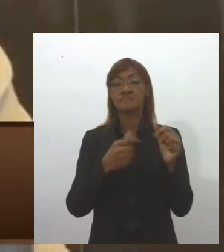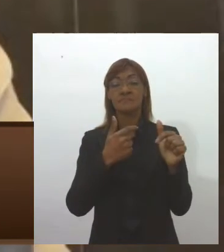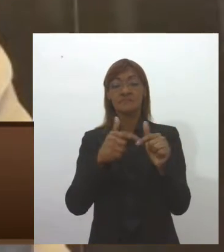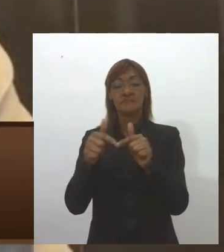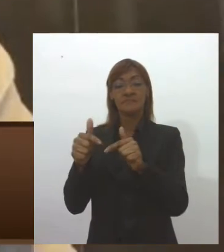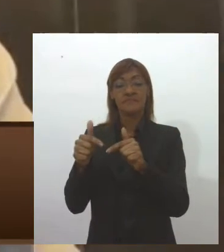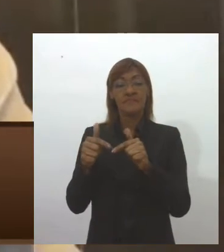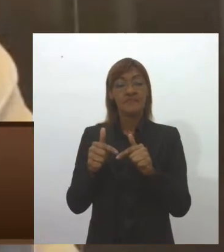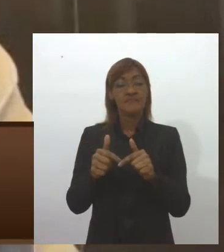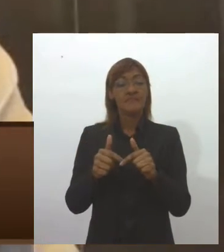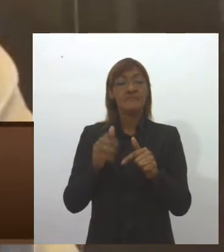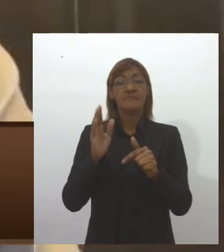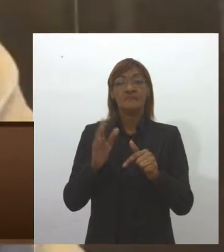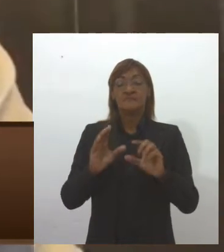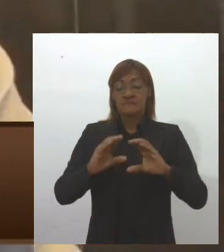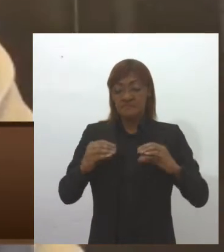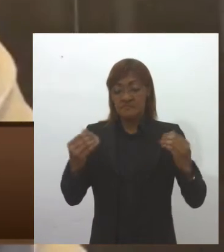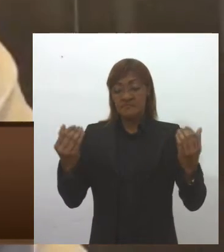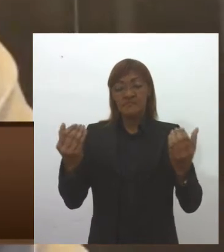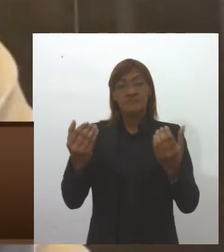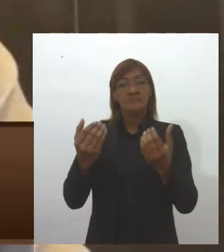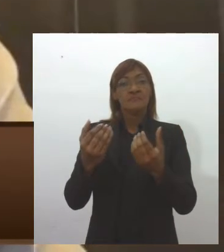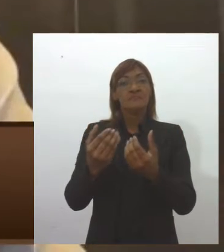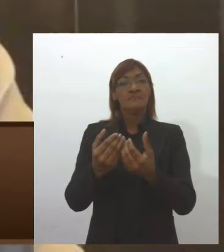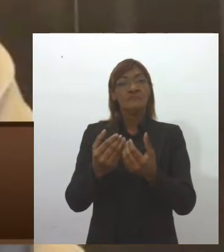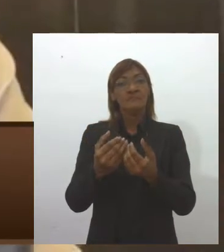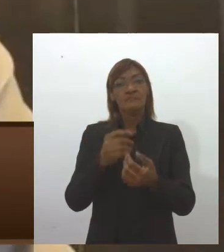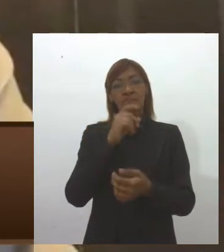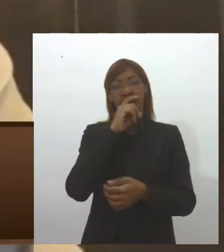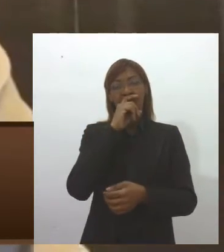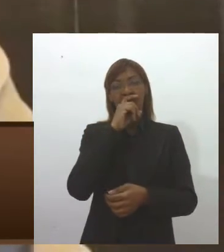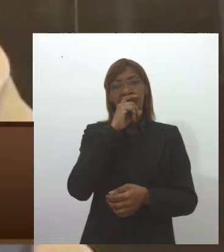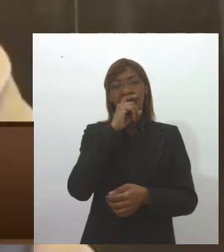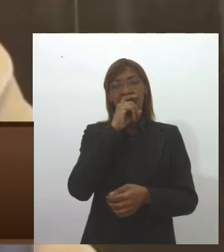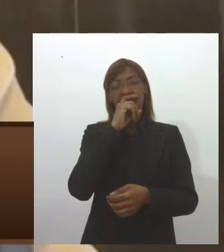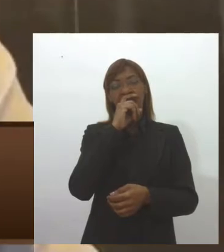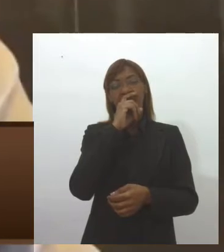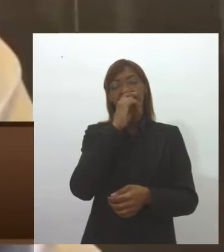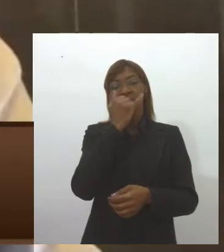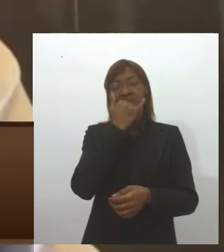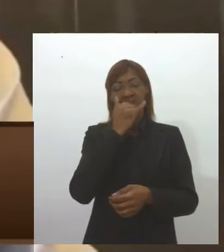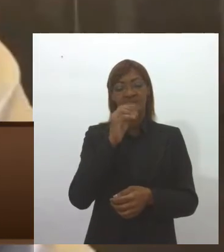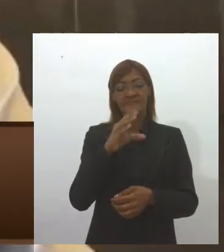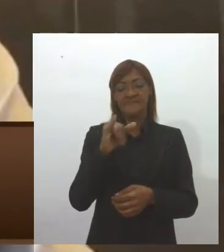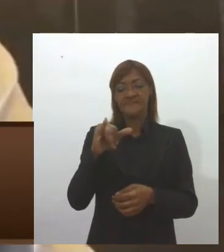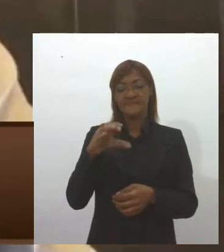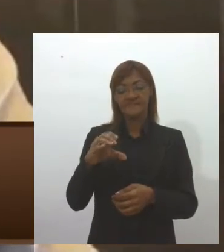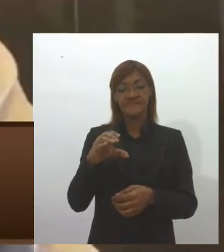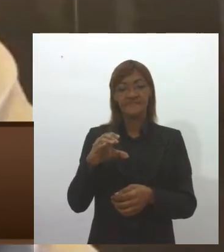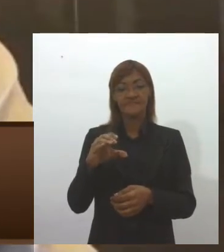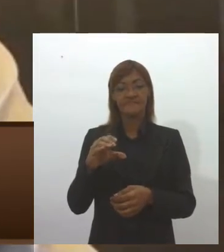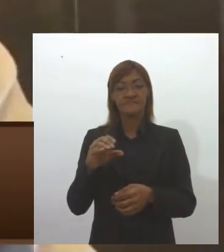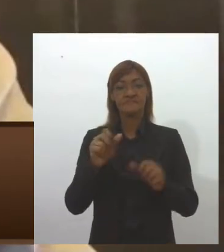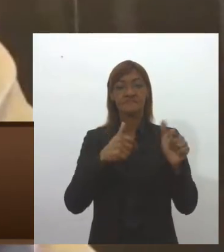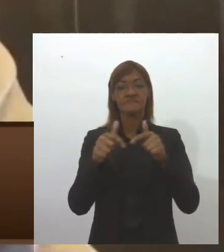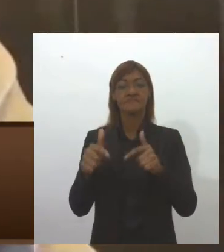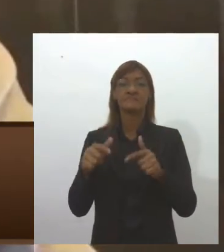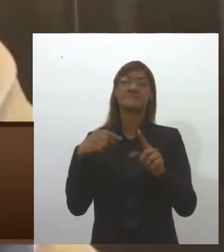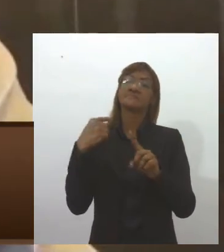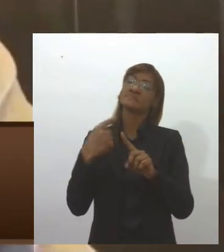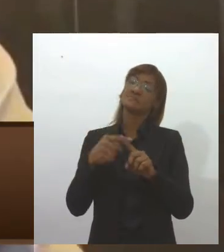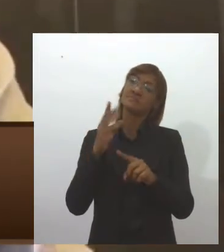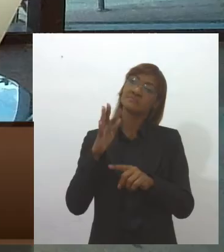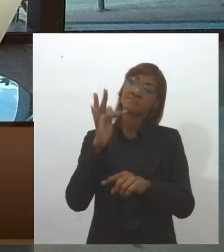do centro de convenções. Então, acho que está tudo trabalhando para a gente realmente ter resultados positivos aí no